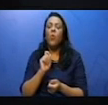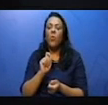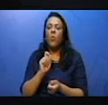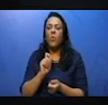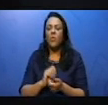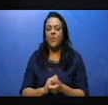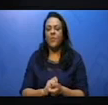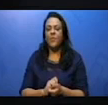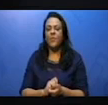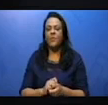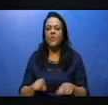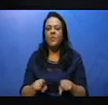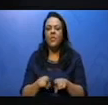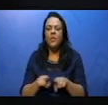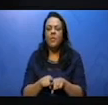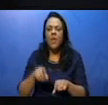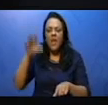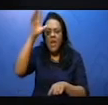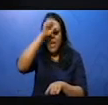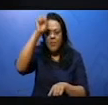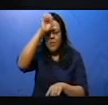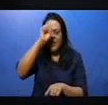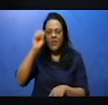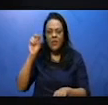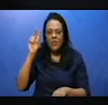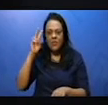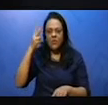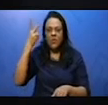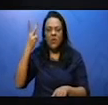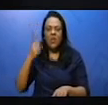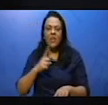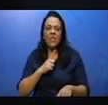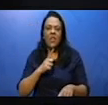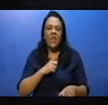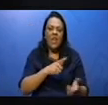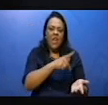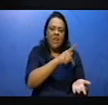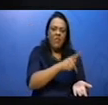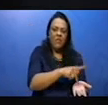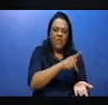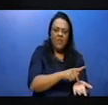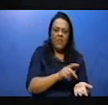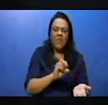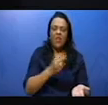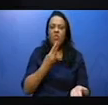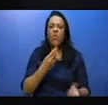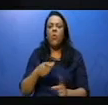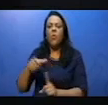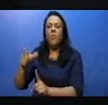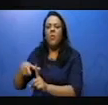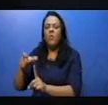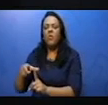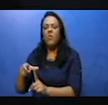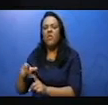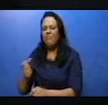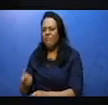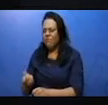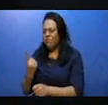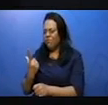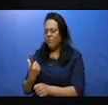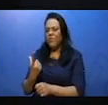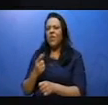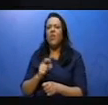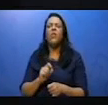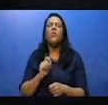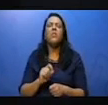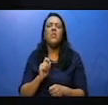também trataremos de histórias em que a realidade se mistura a fatos ou personagens estranhos, que são ou que podem